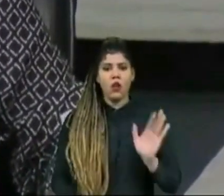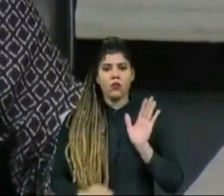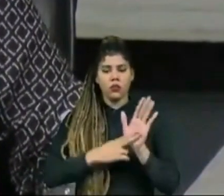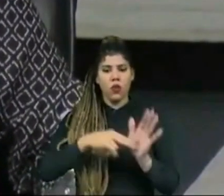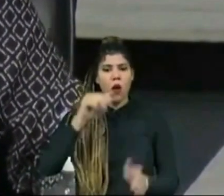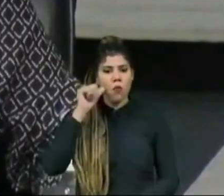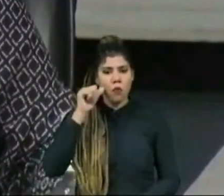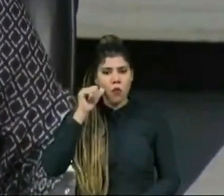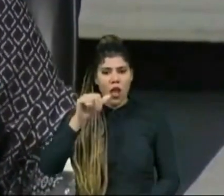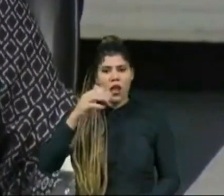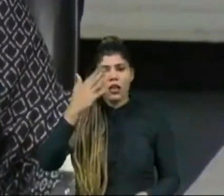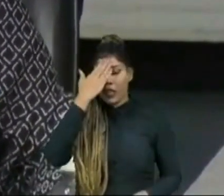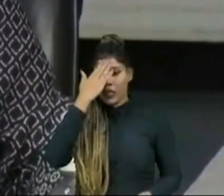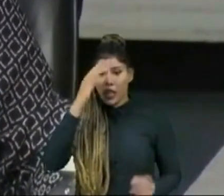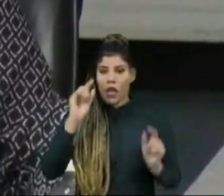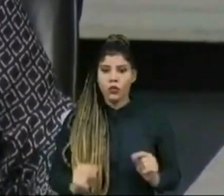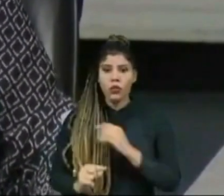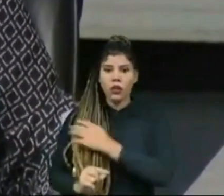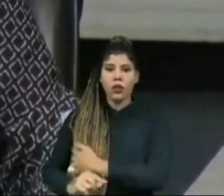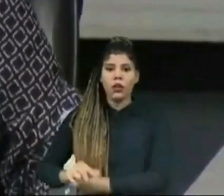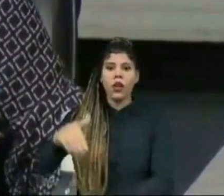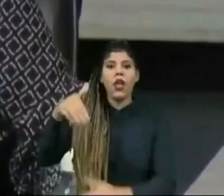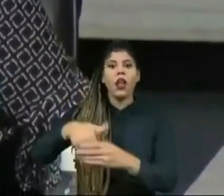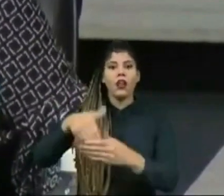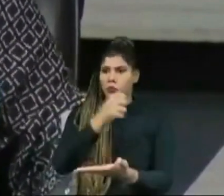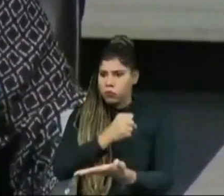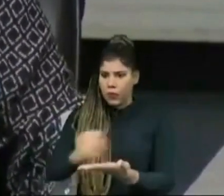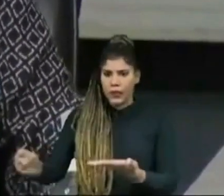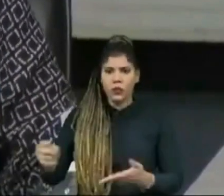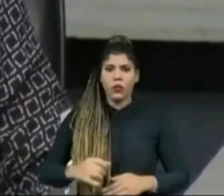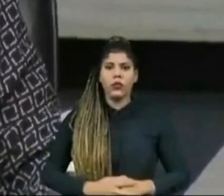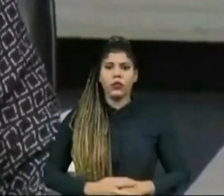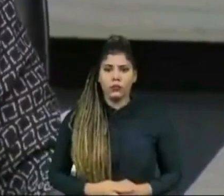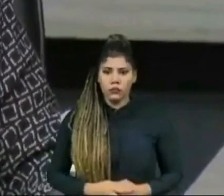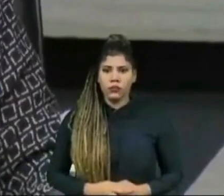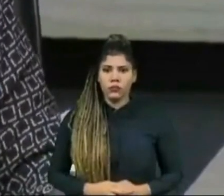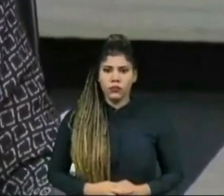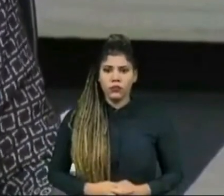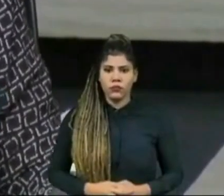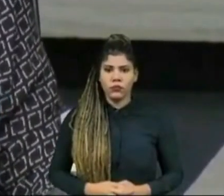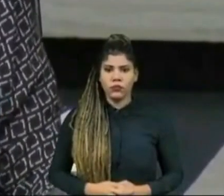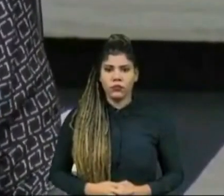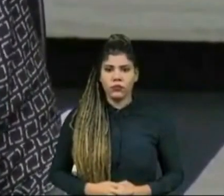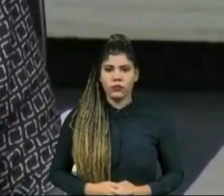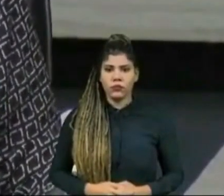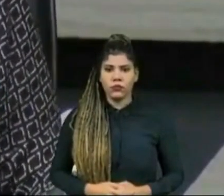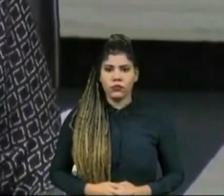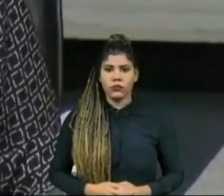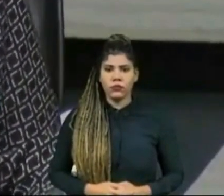que a eleição passou e foi pouco mais de 1% a diferença.